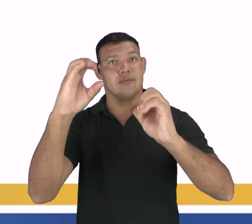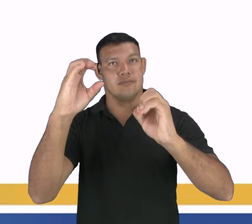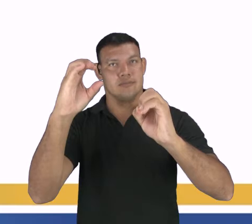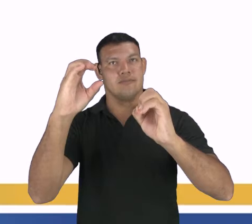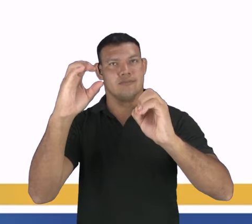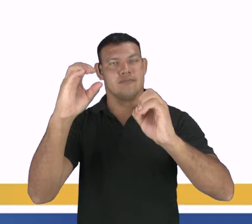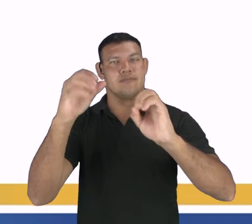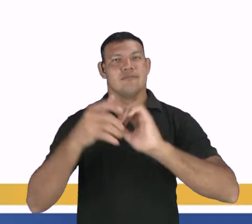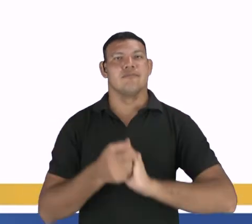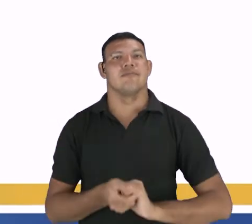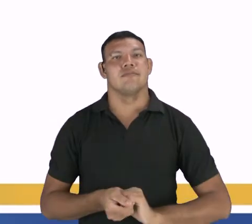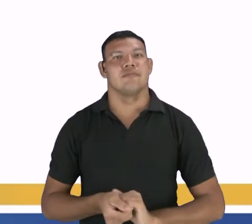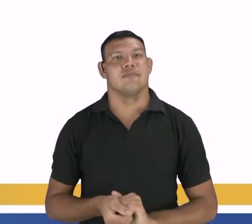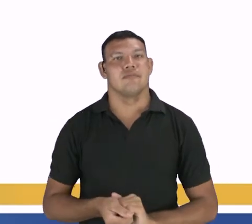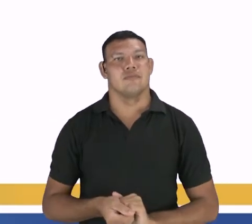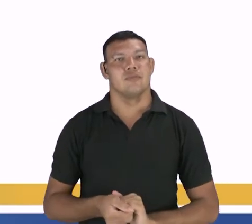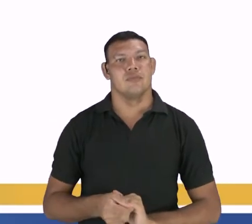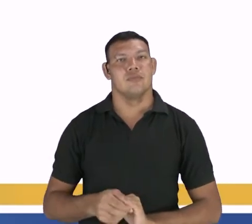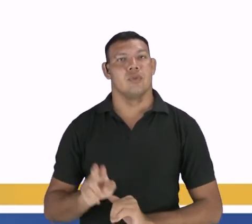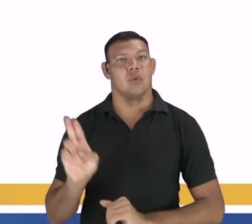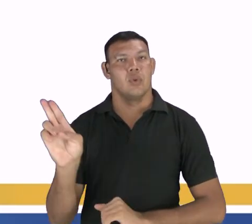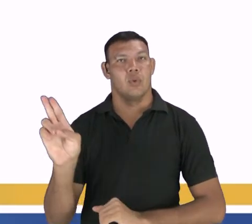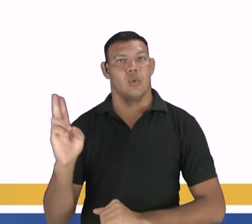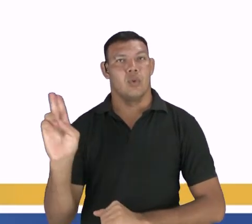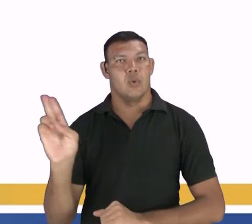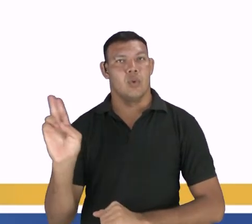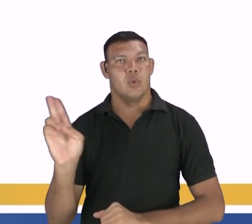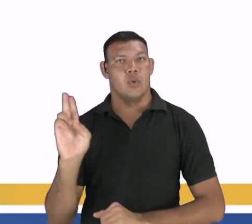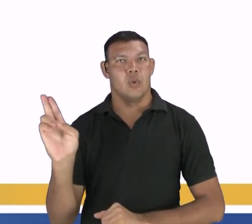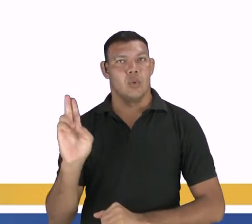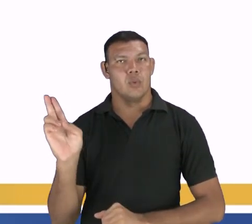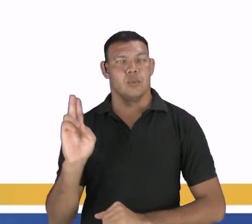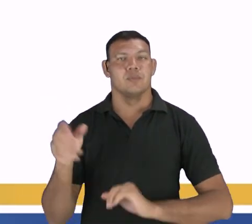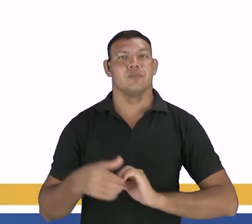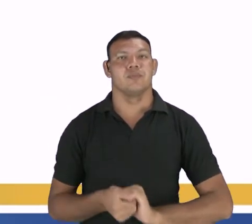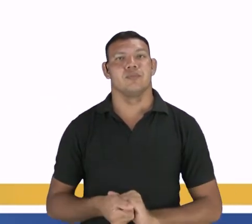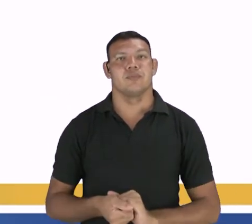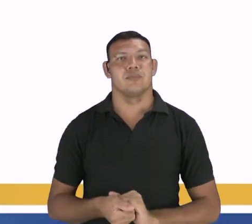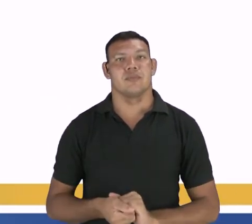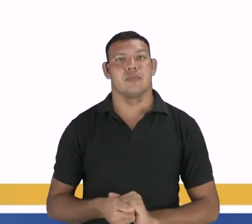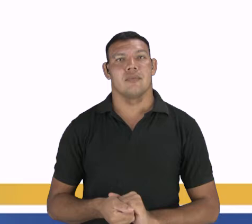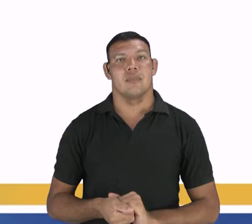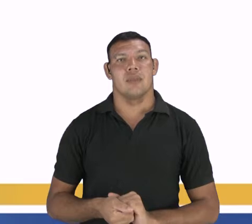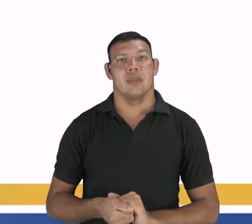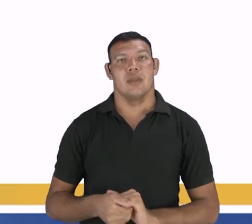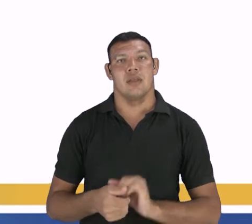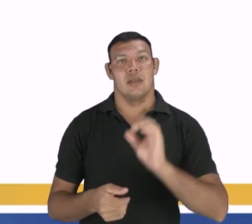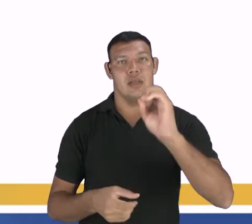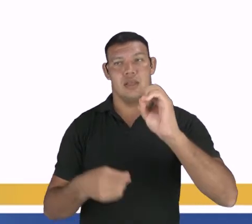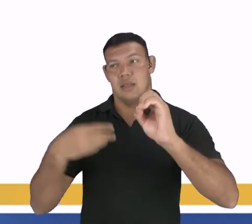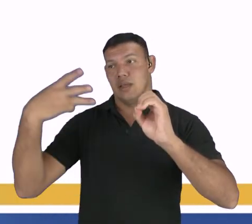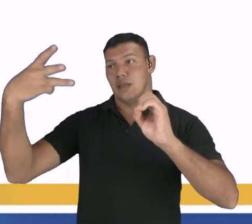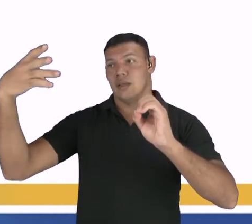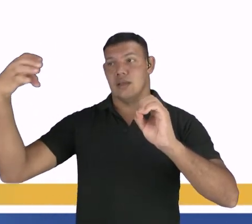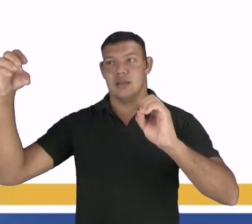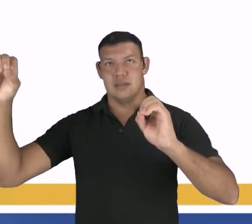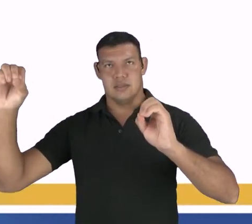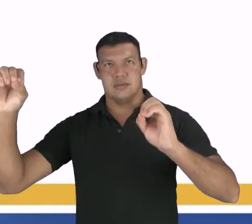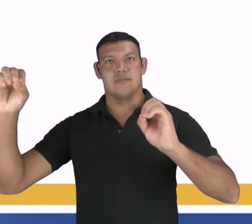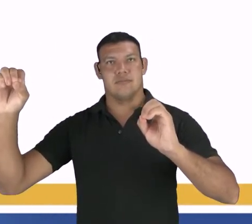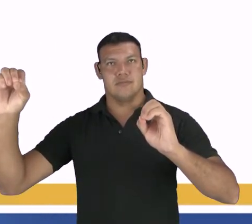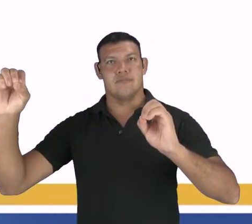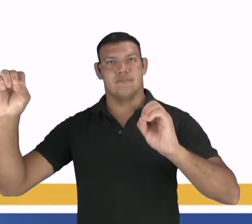de Montevidéu, né, no Uruguai. E em seguida, vamos preencher aí com 30 graus Celsius,